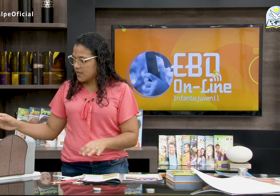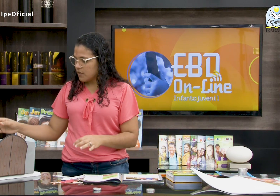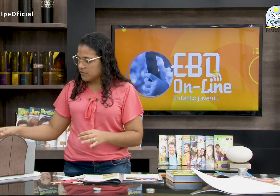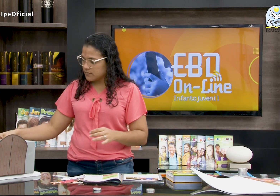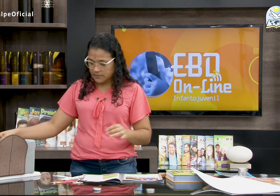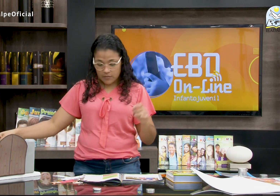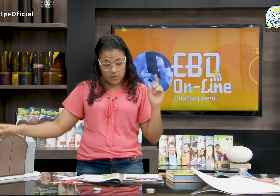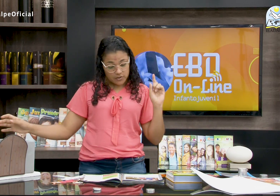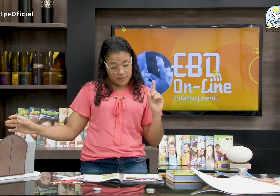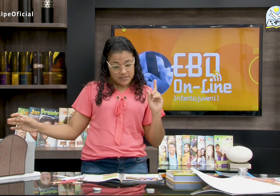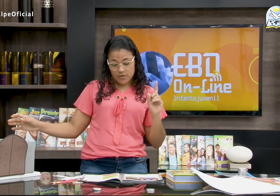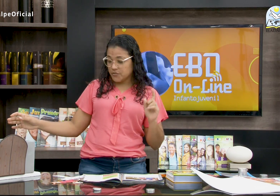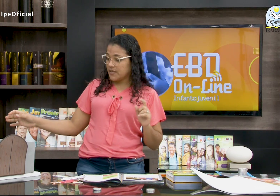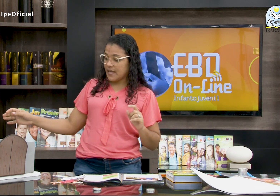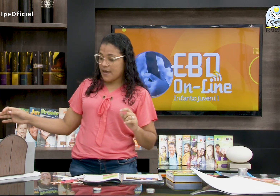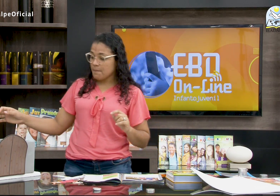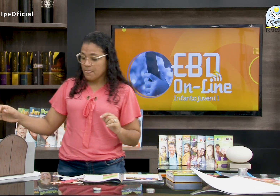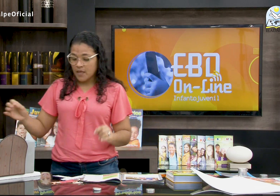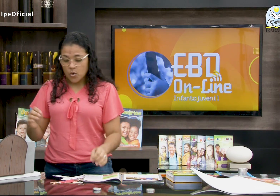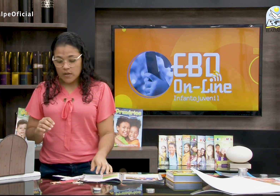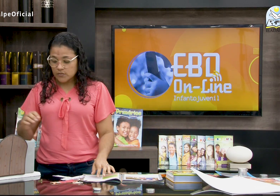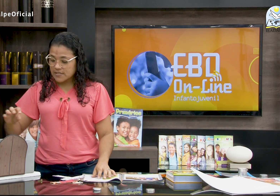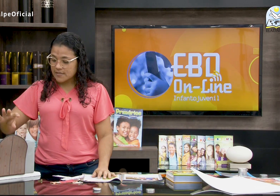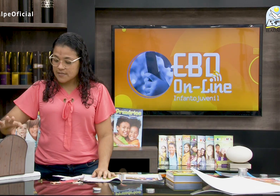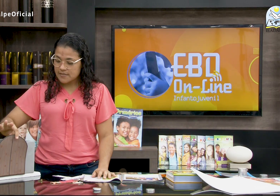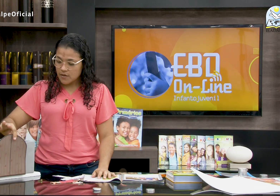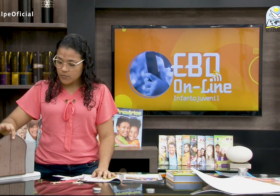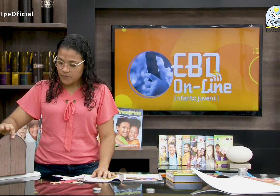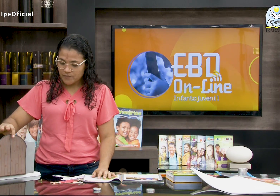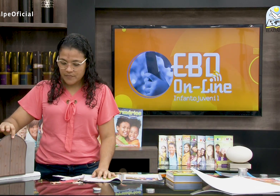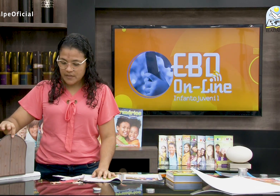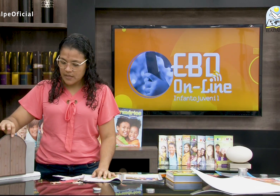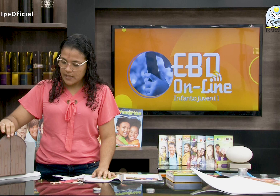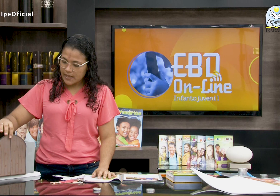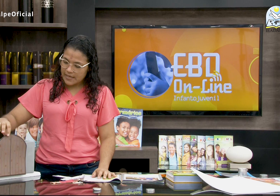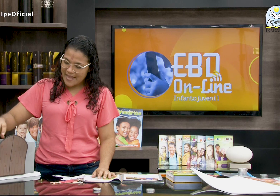vocês aqui, ó. Tem um outro episódio que é quando Sansão,